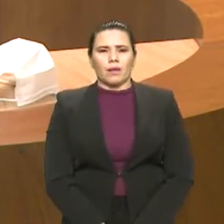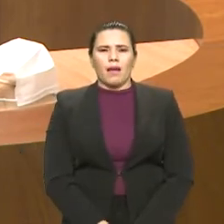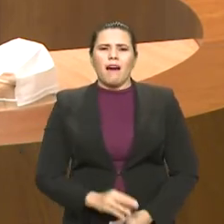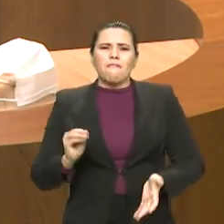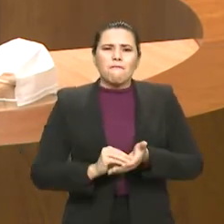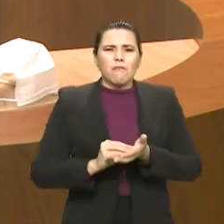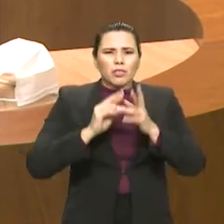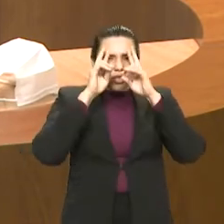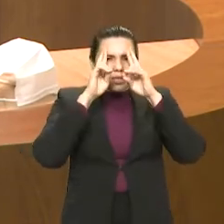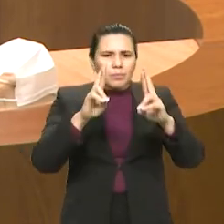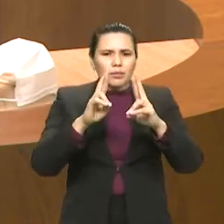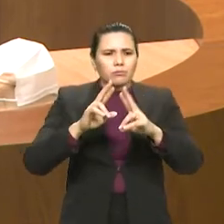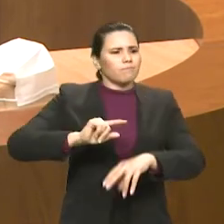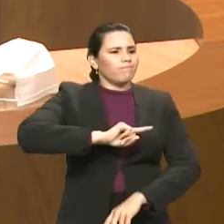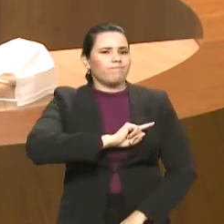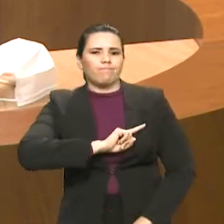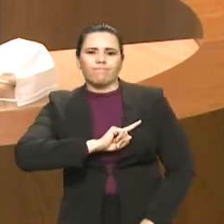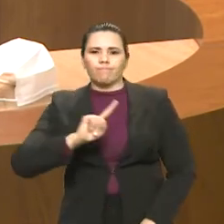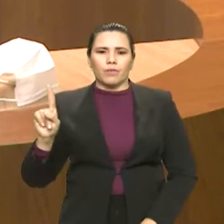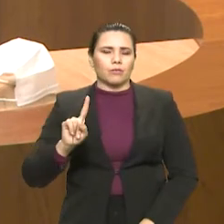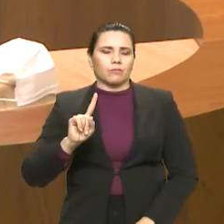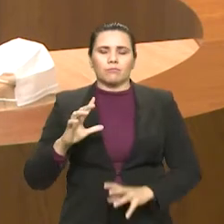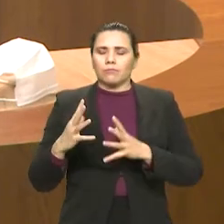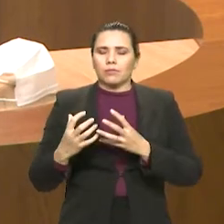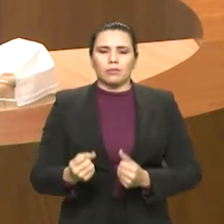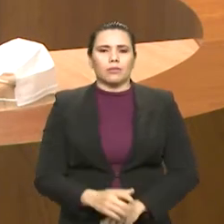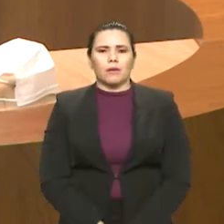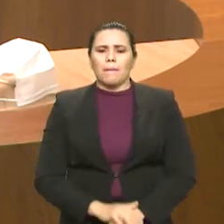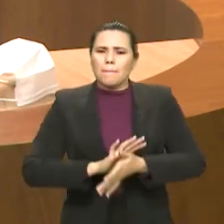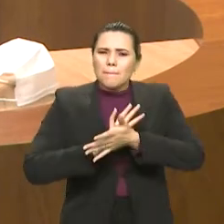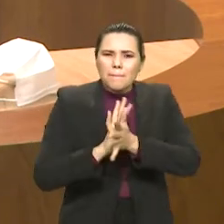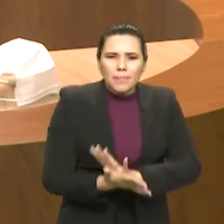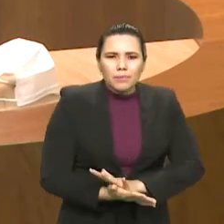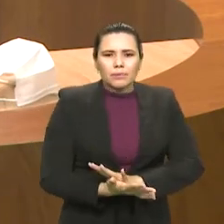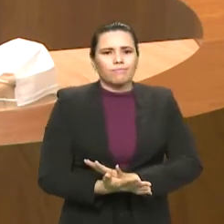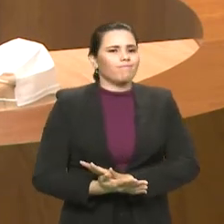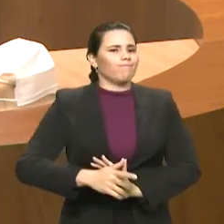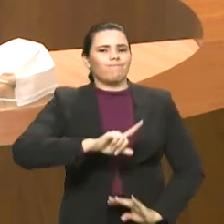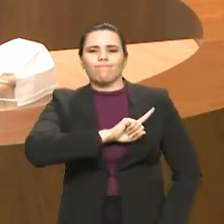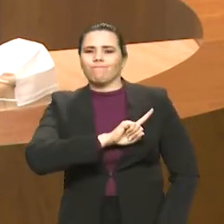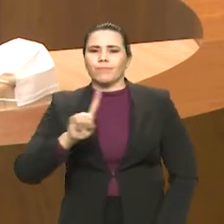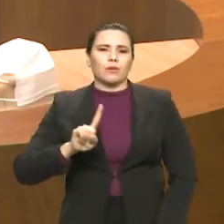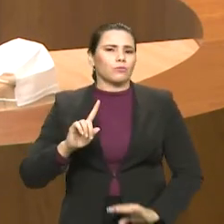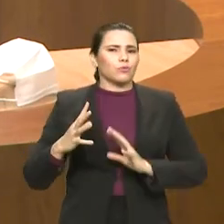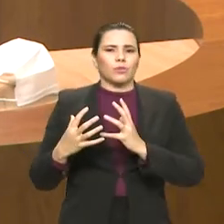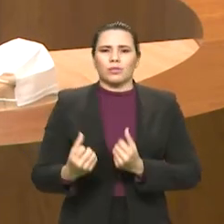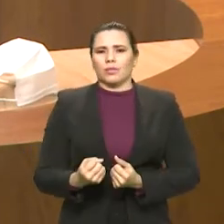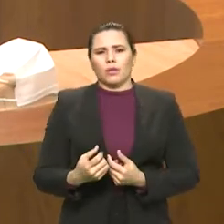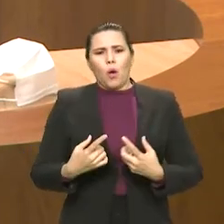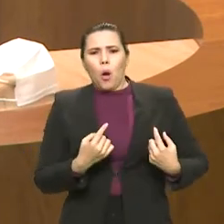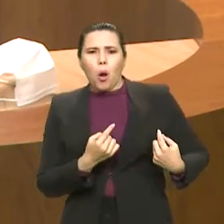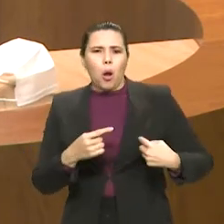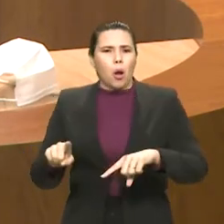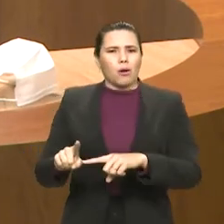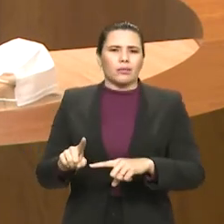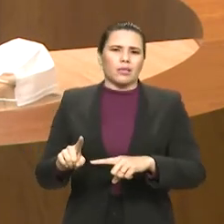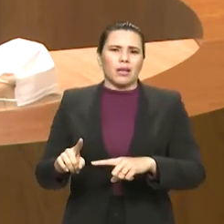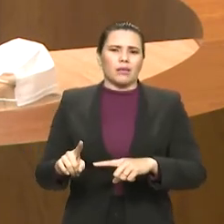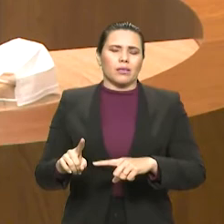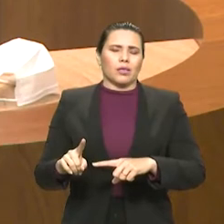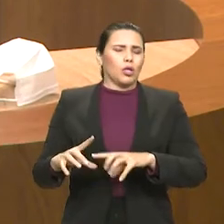ao preconceito contra todas nós mulheres do mundo inteiro. A vida